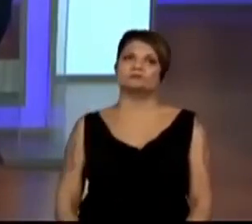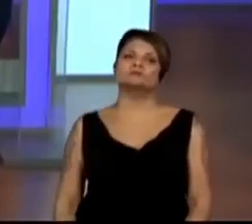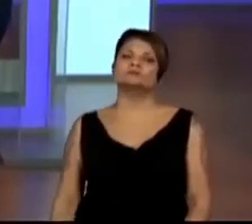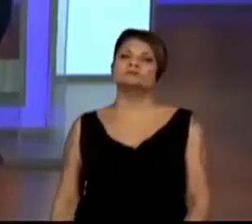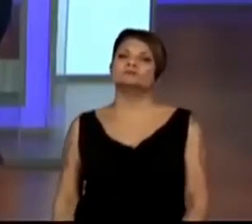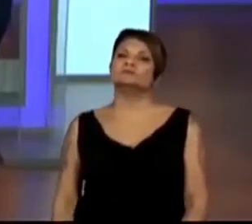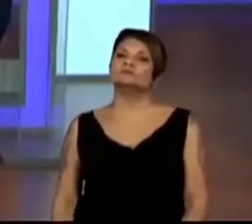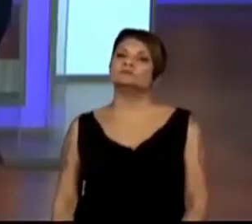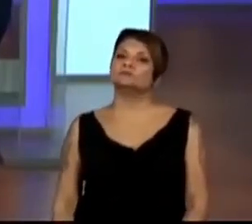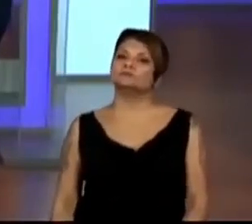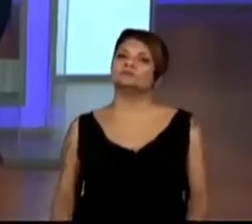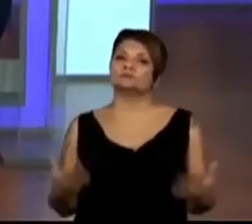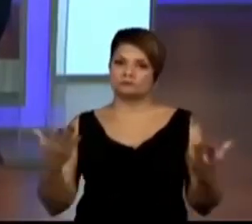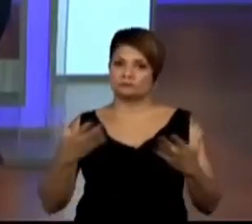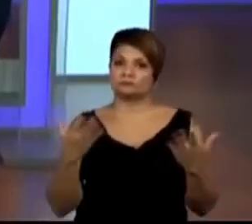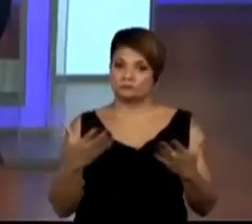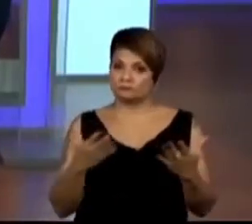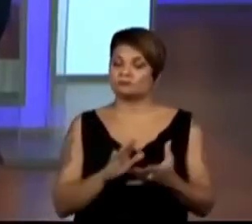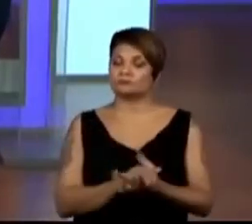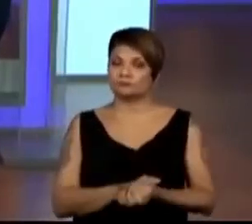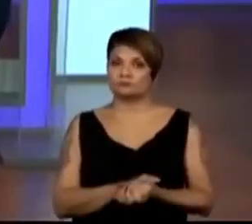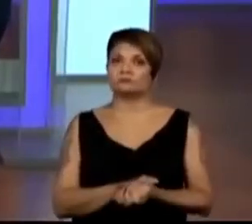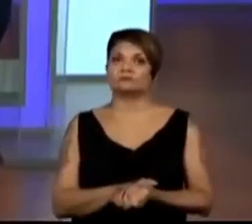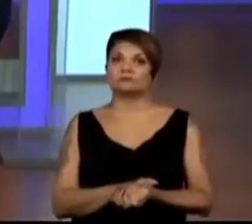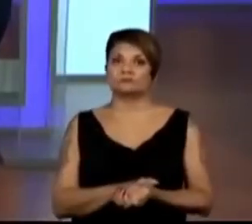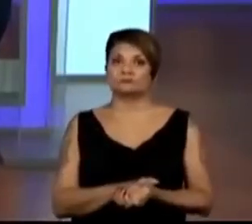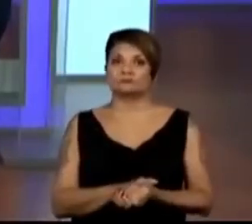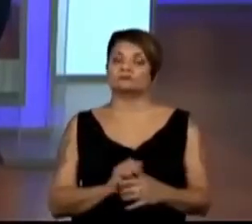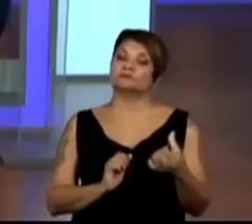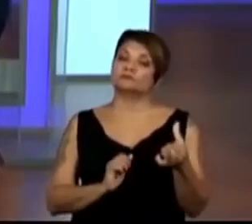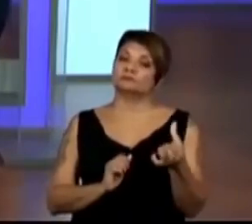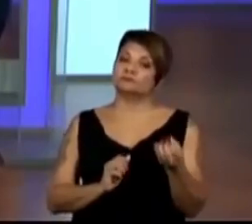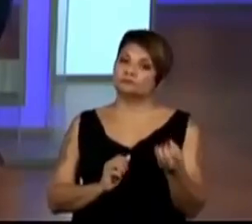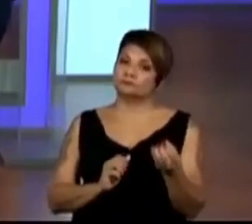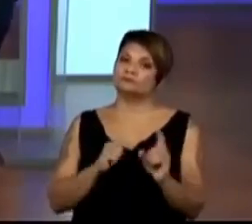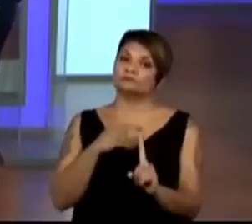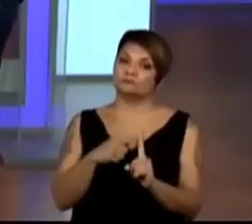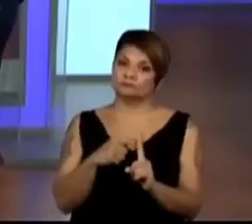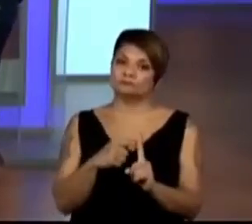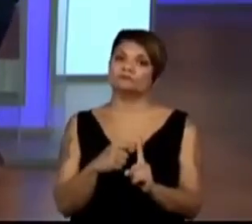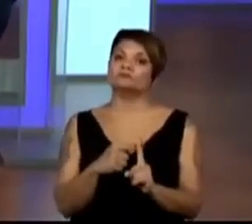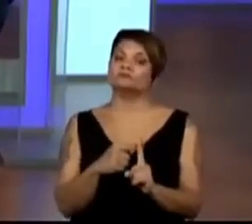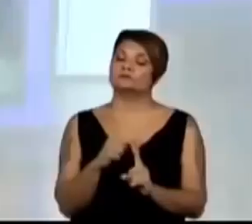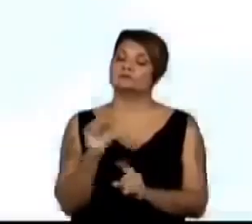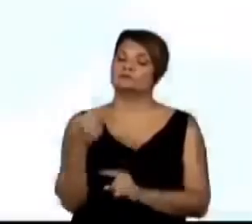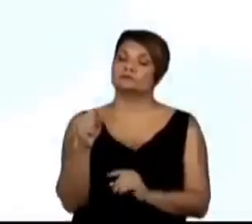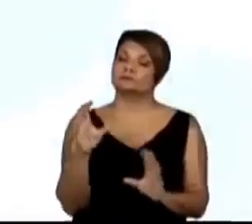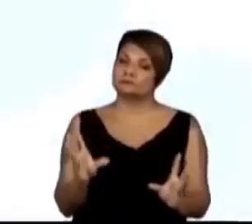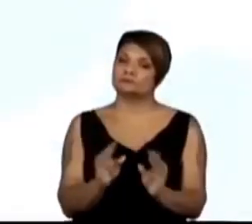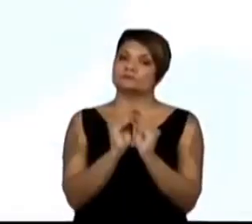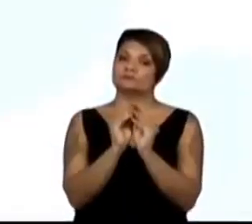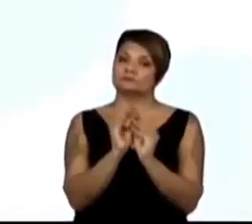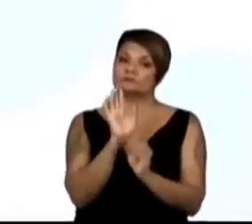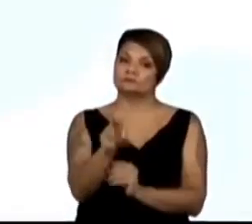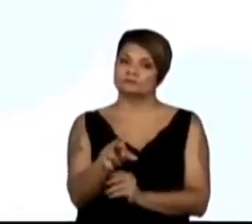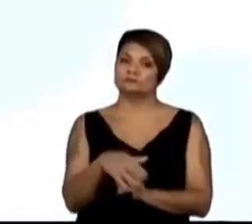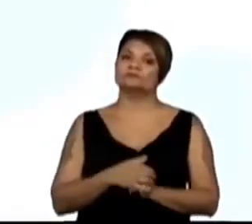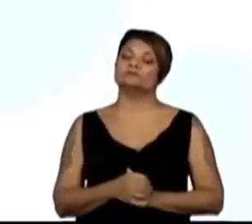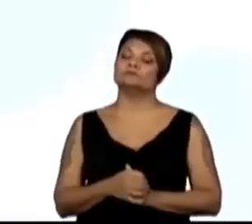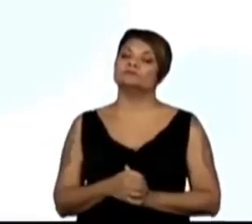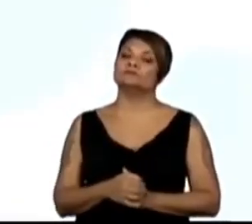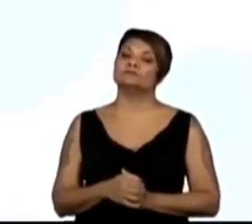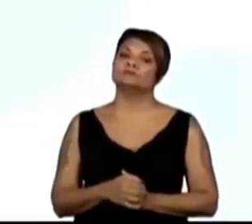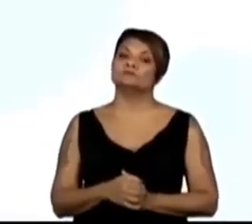só. Agora sim, eu quero a resposta dessa composição desse número, que o resultado a gente praticamente